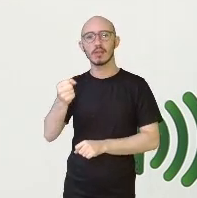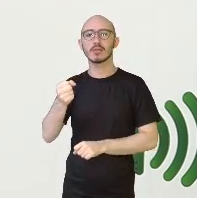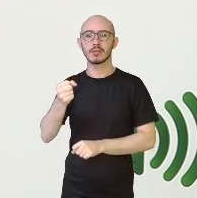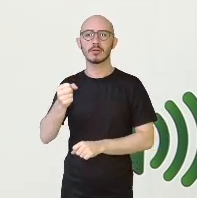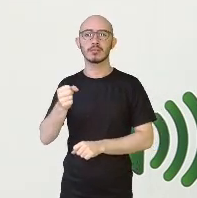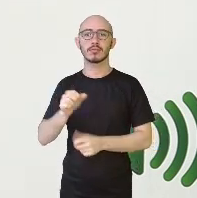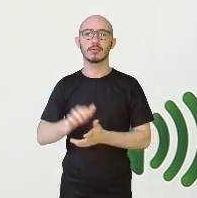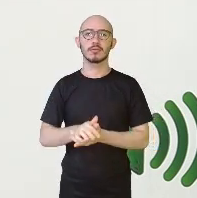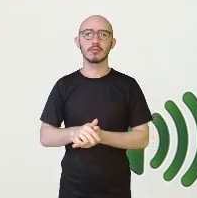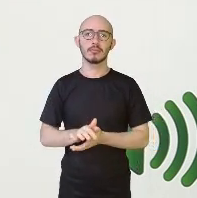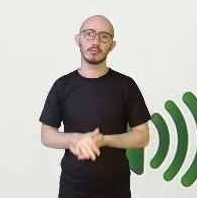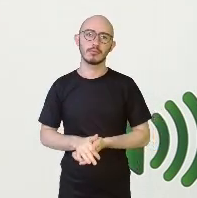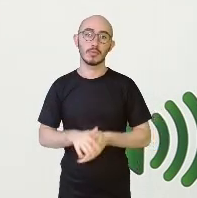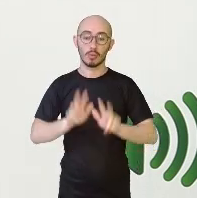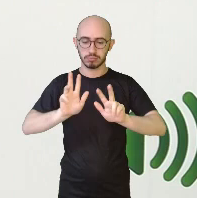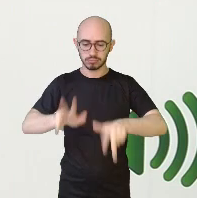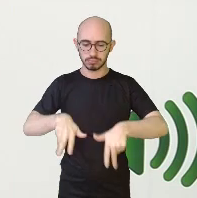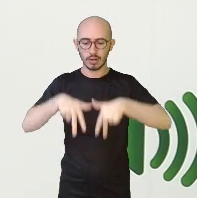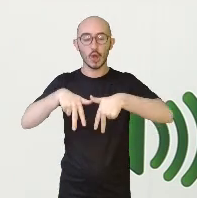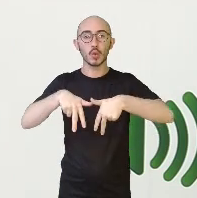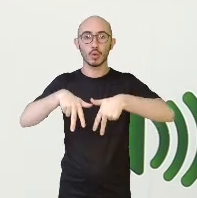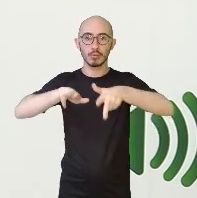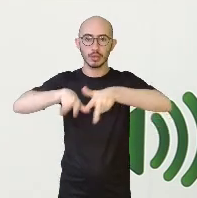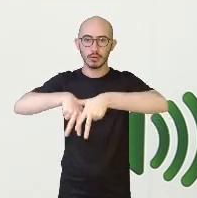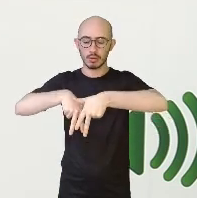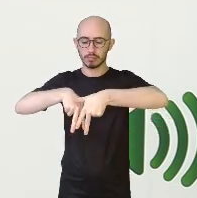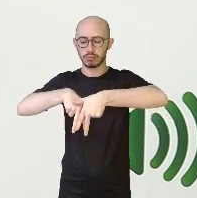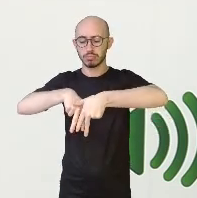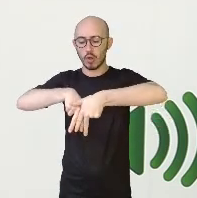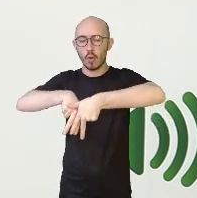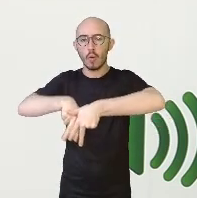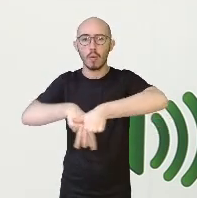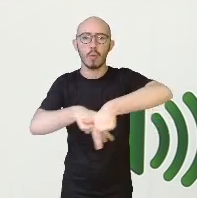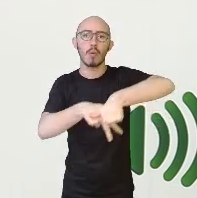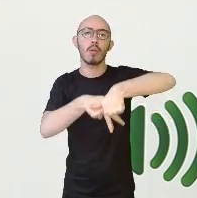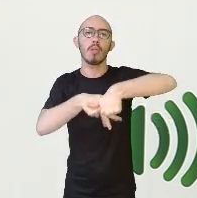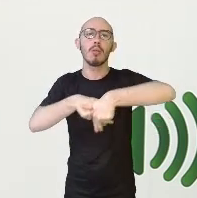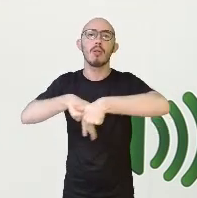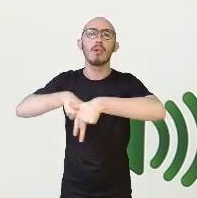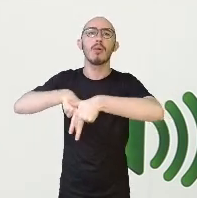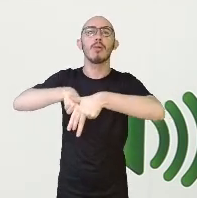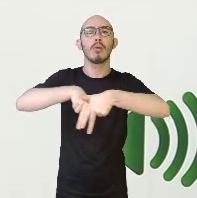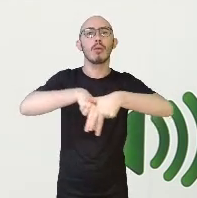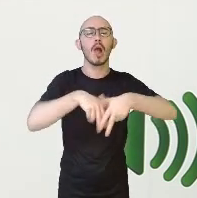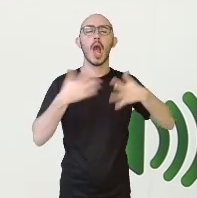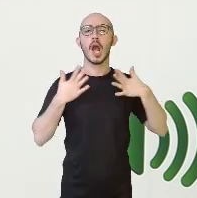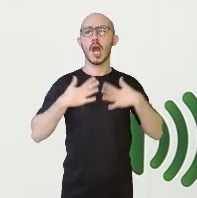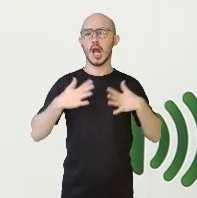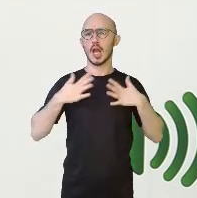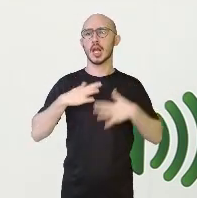né? Em duplas, e o som é mais lento. É mais parecido ou é mais